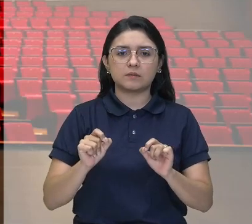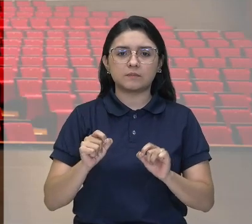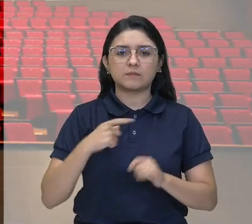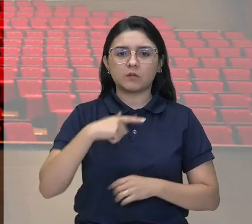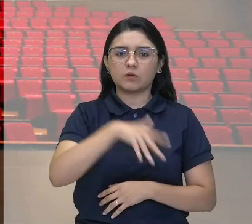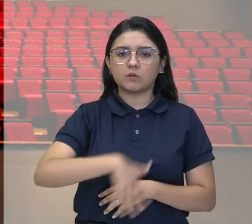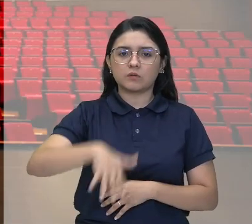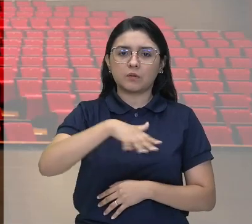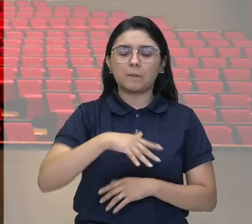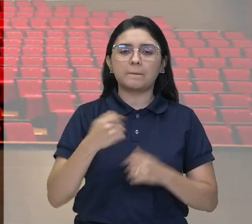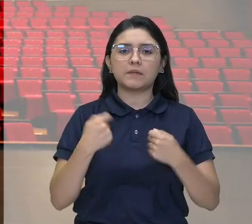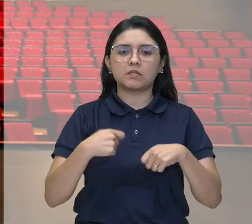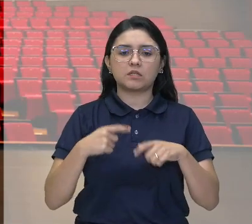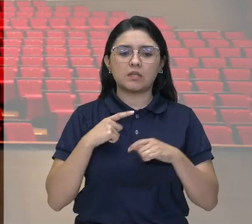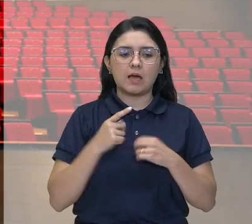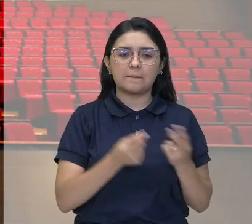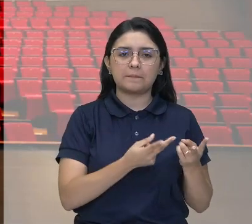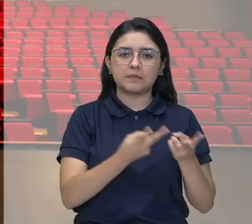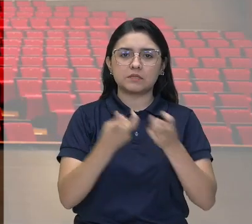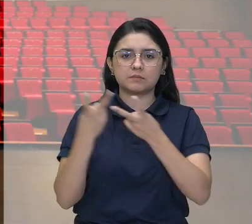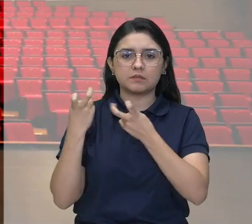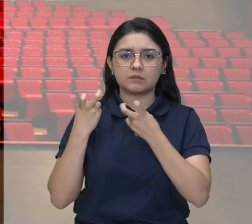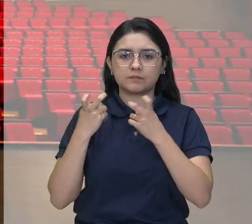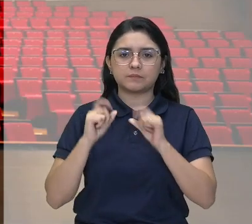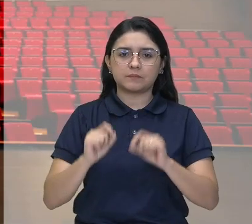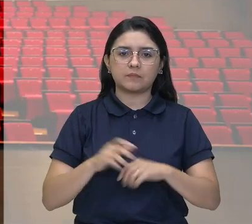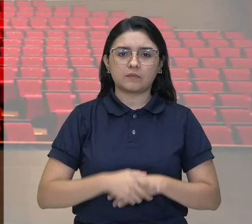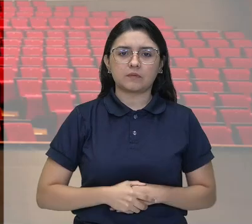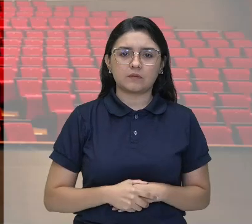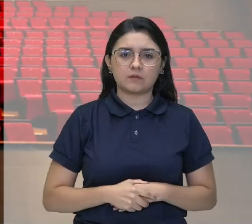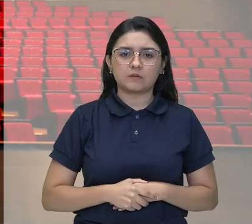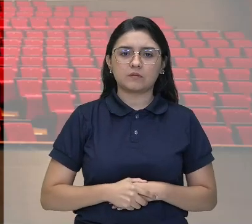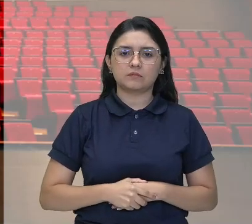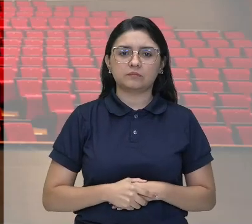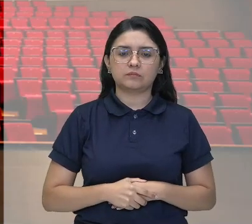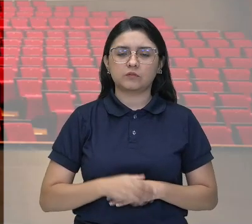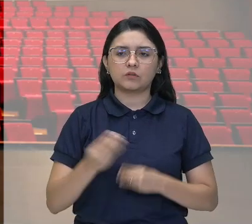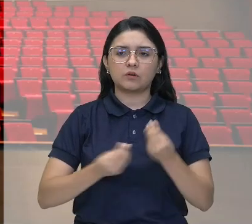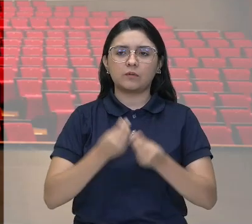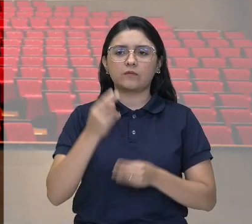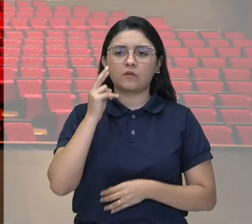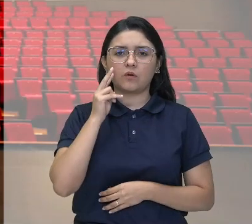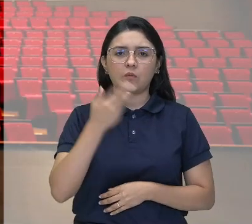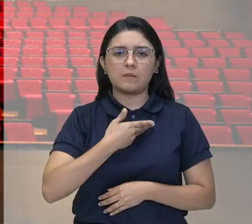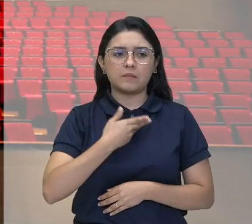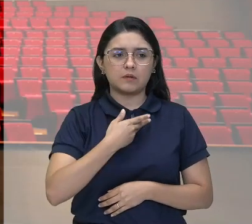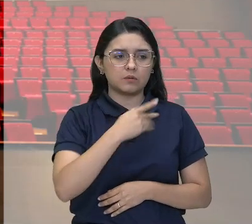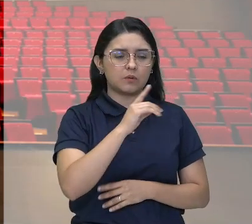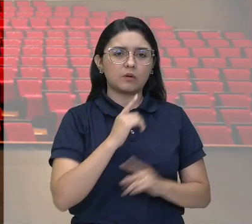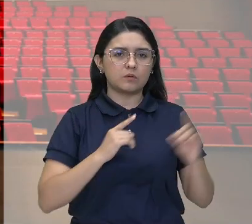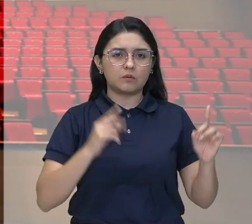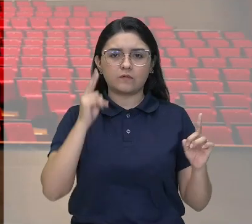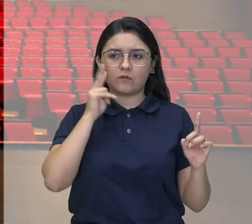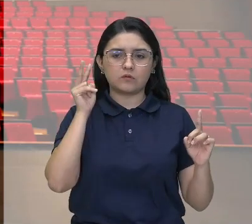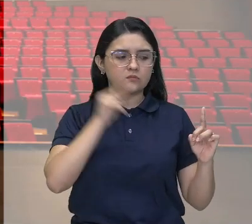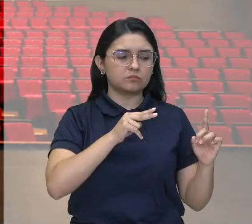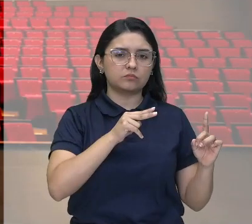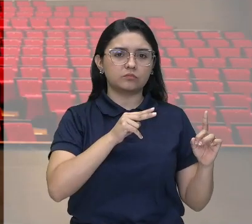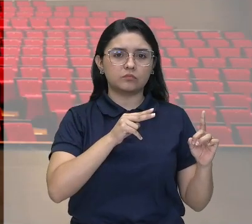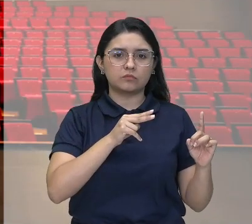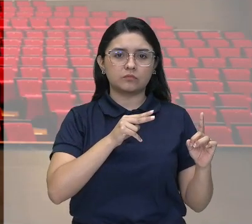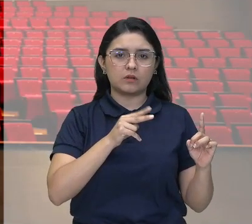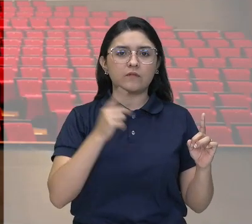ter a percepção. Como que eu vou olhar para o meu amigo que está do meu lado? Eu vou utilizar a minha visão aqui,